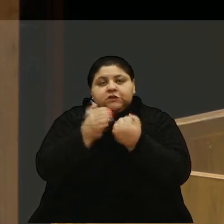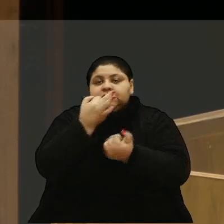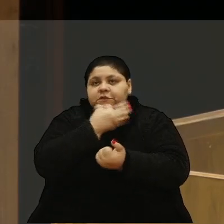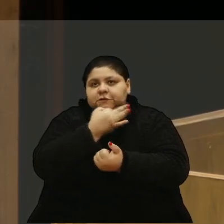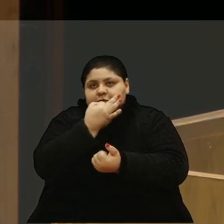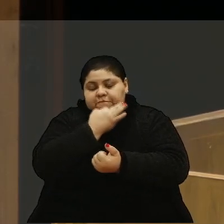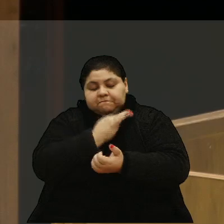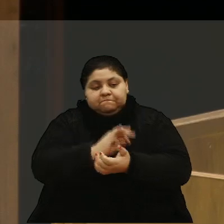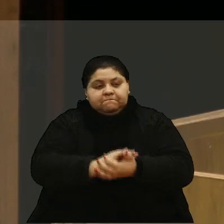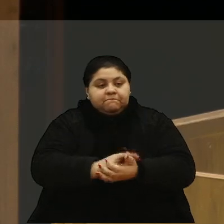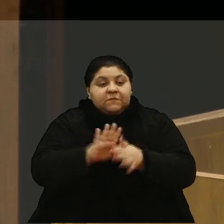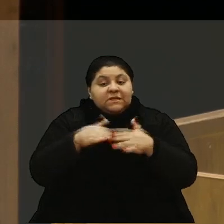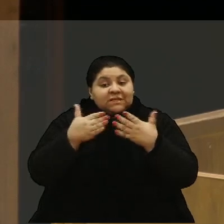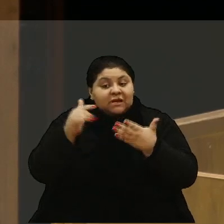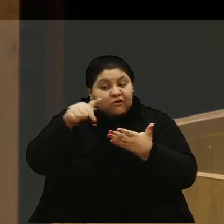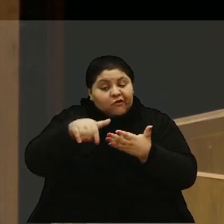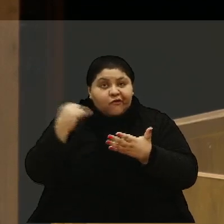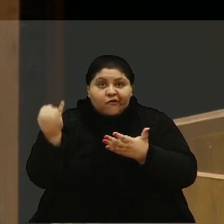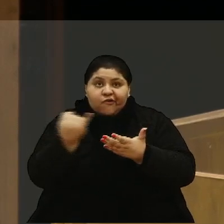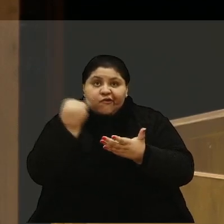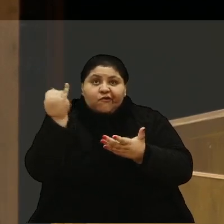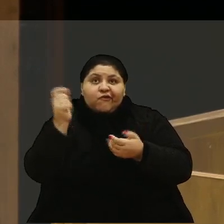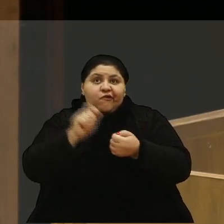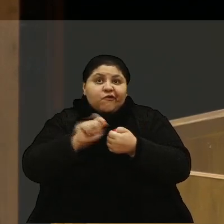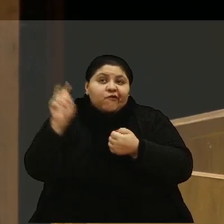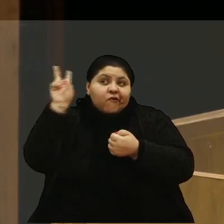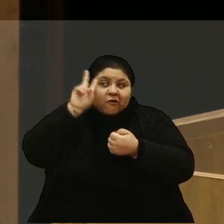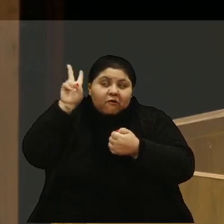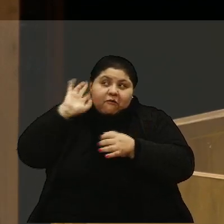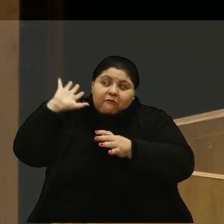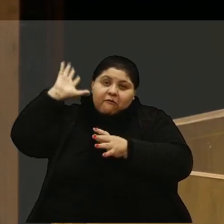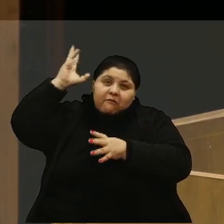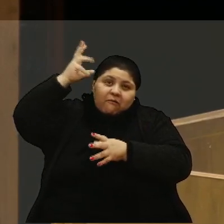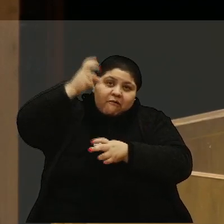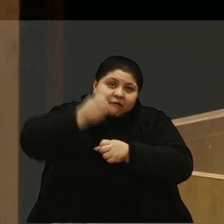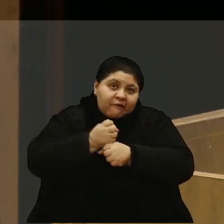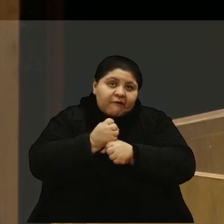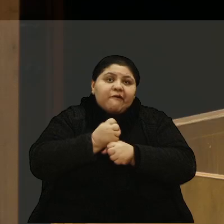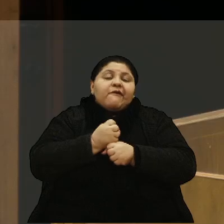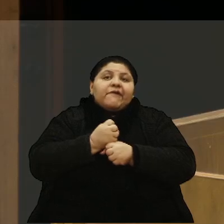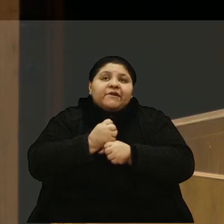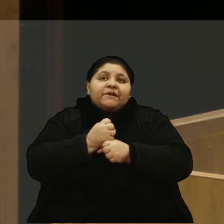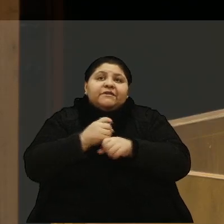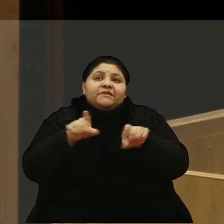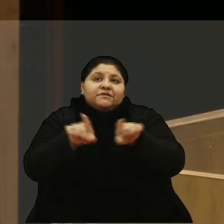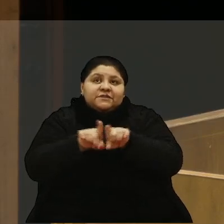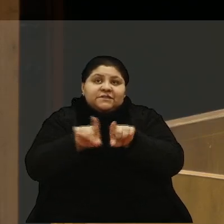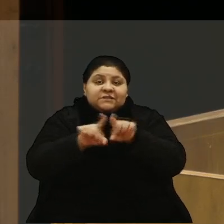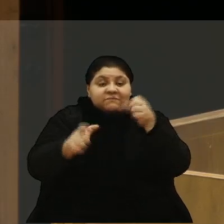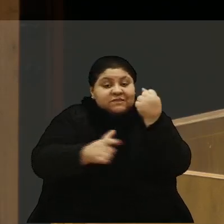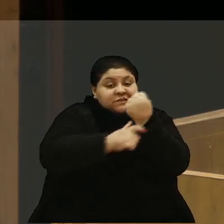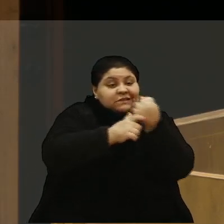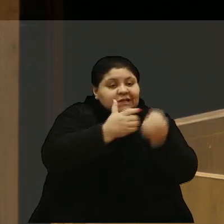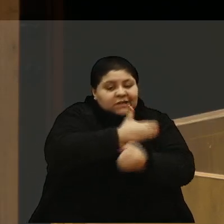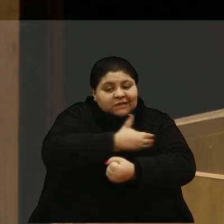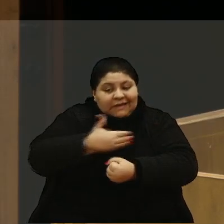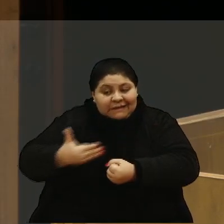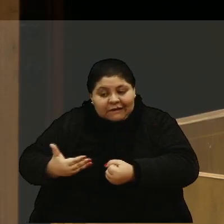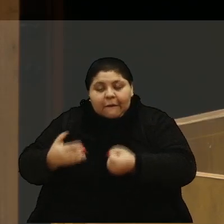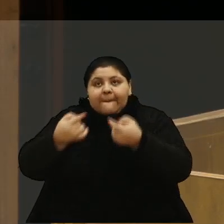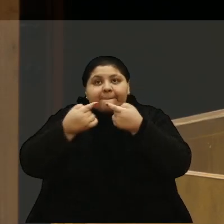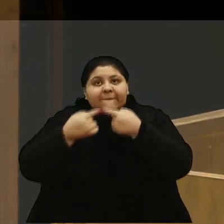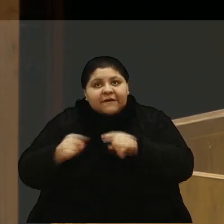Sul. Então aqui é importante fazer todo esse histórico e ressaltar não também tão somente a segurança pública,